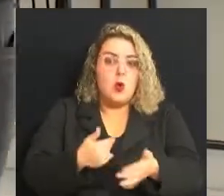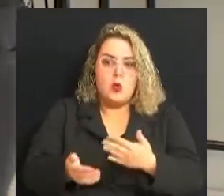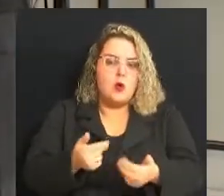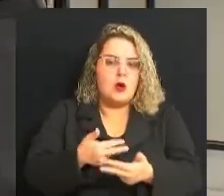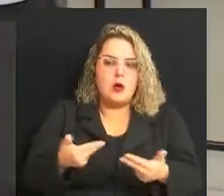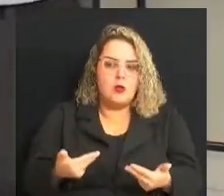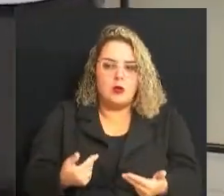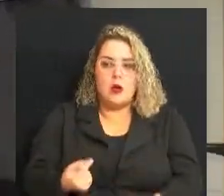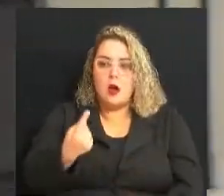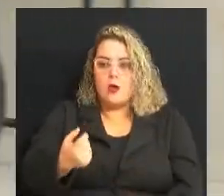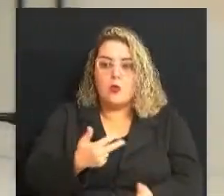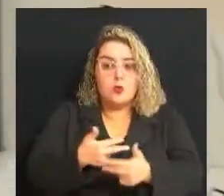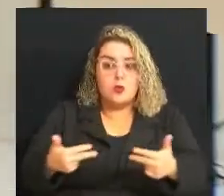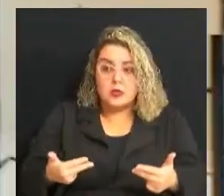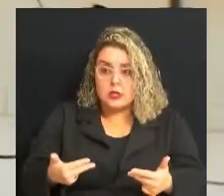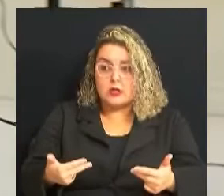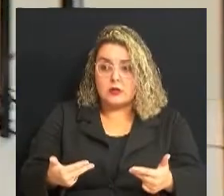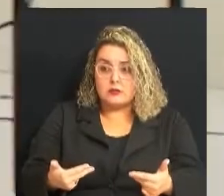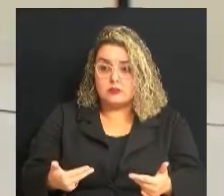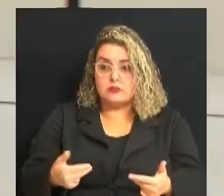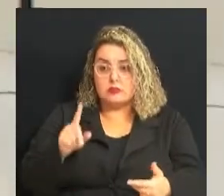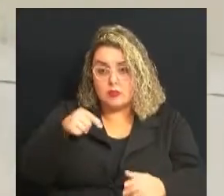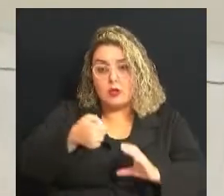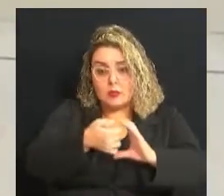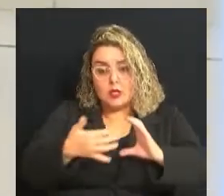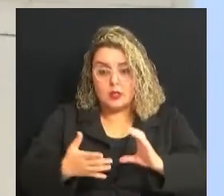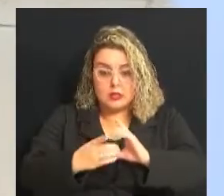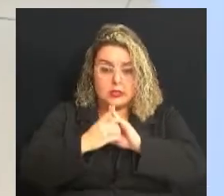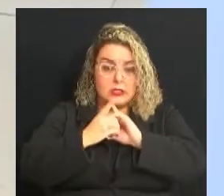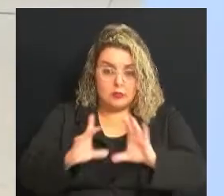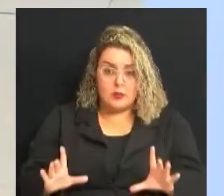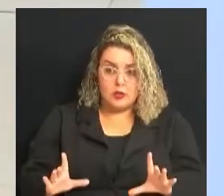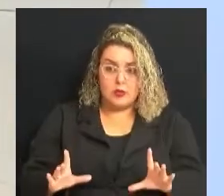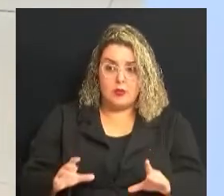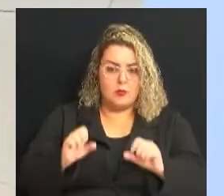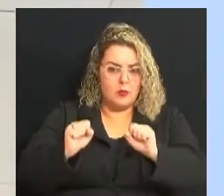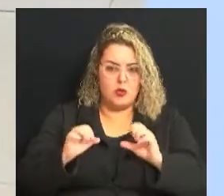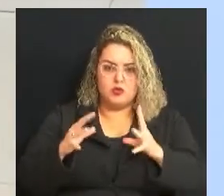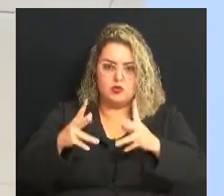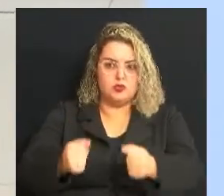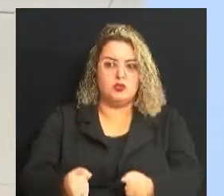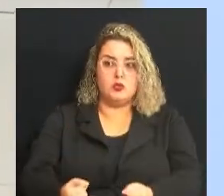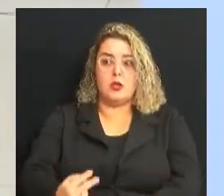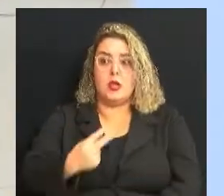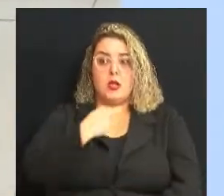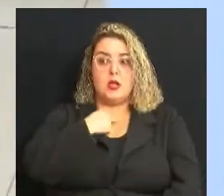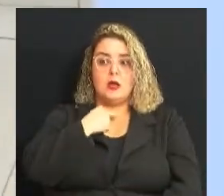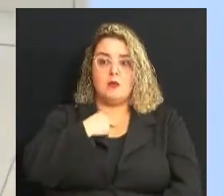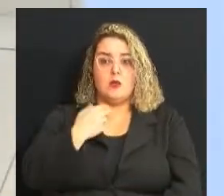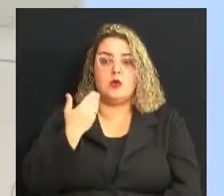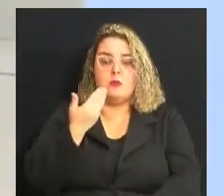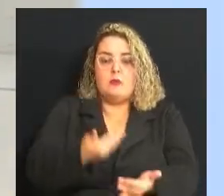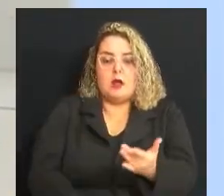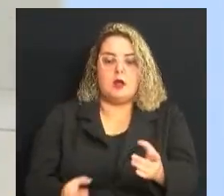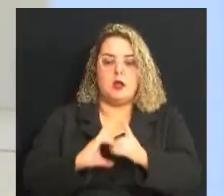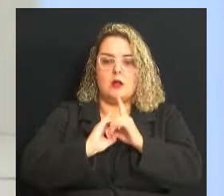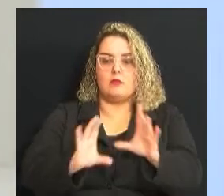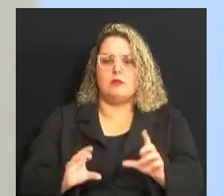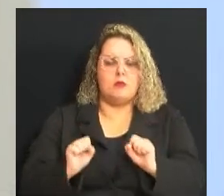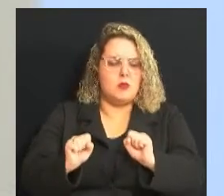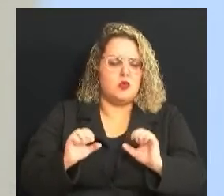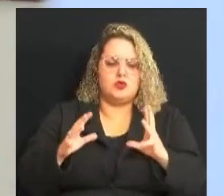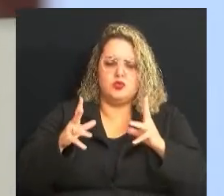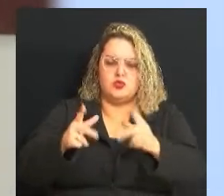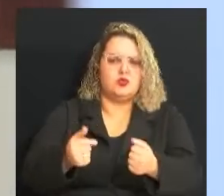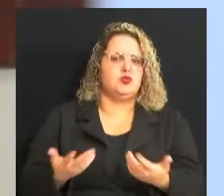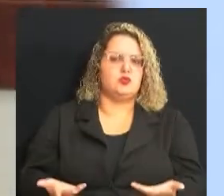qualquer coisa única coisa que você quer uma característica da democracia na democracia você pode tudo você não pode acabar com a